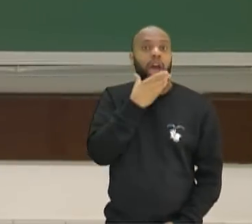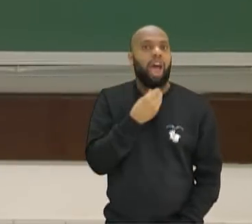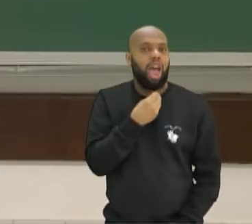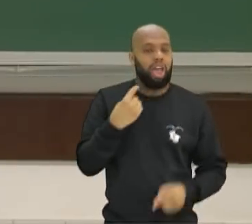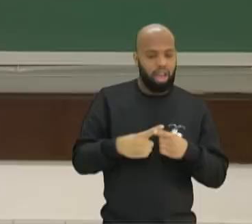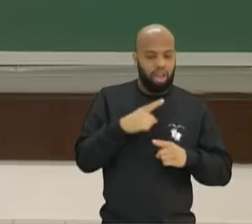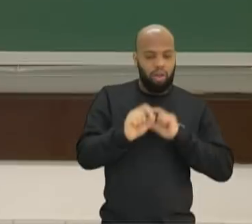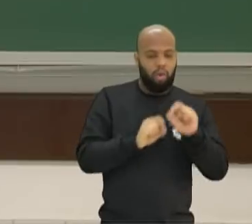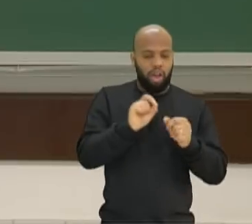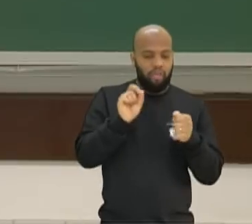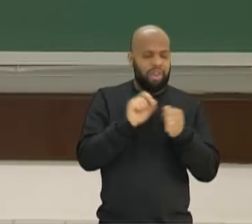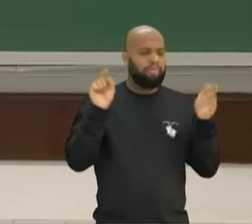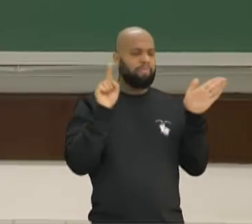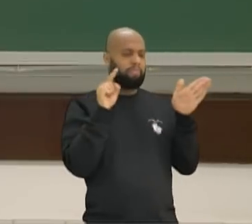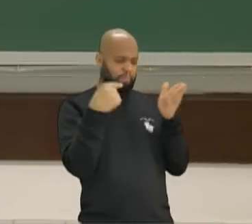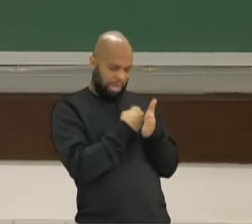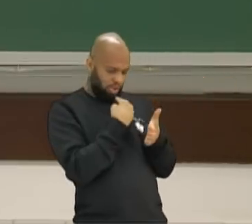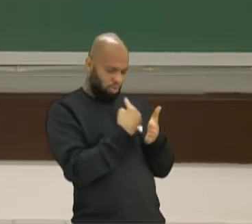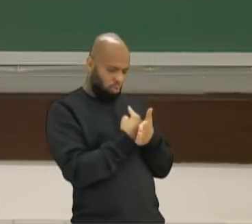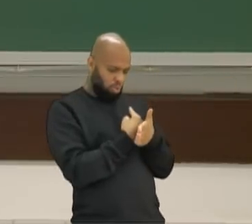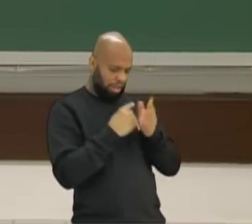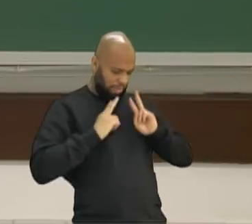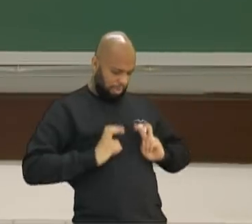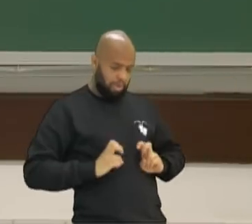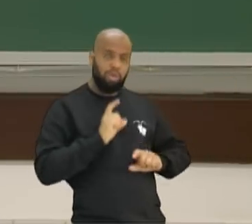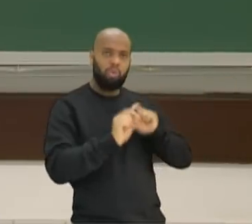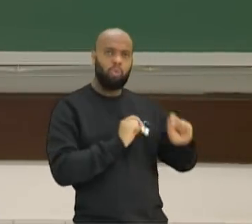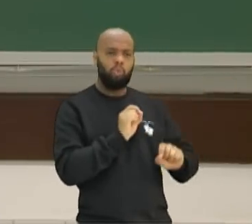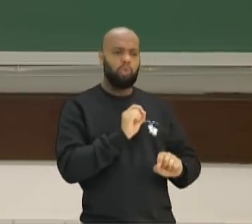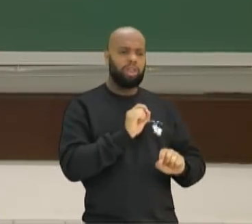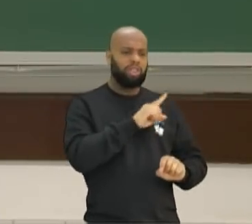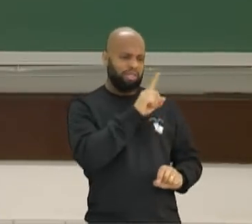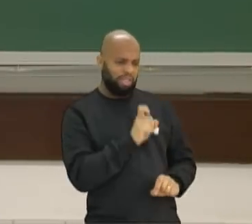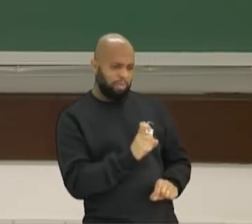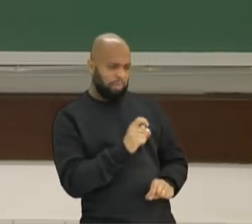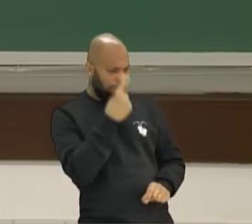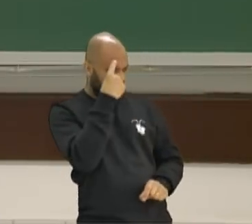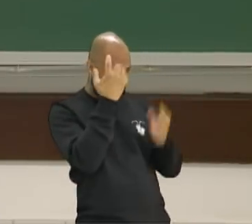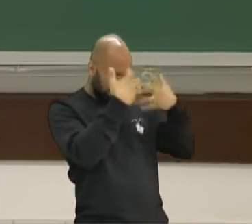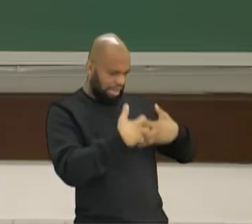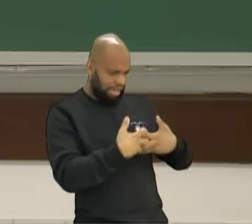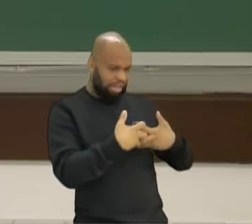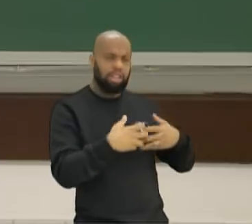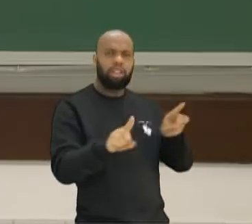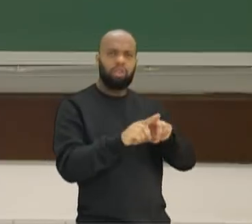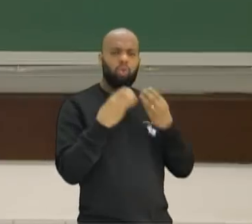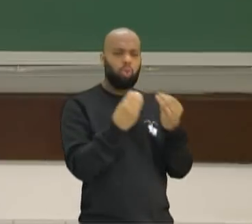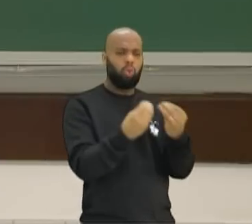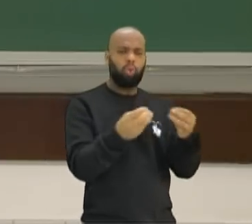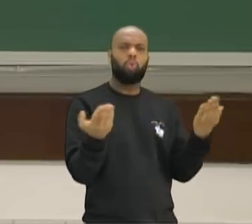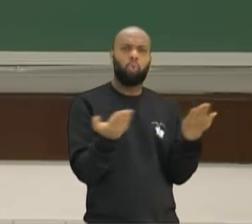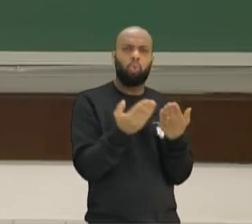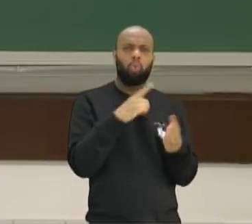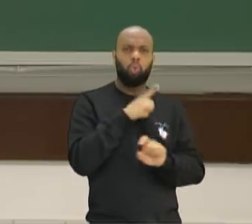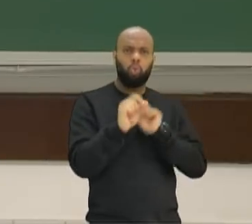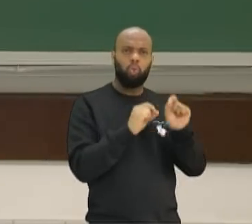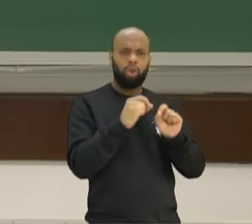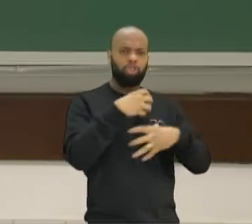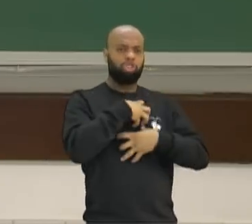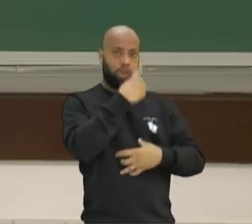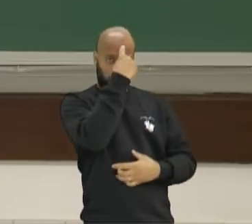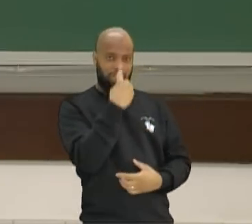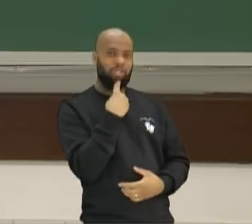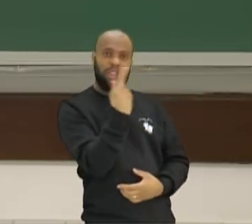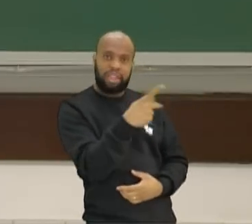ele faz essa pergunta, o que será que ele está pensando? Qual será que é essa